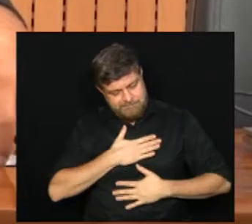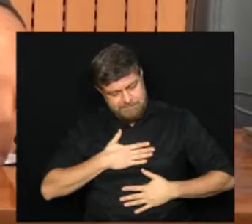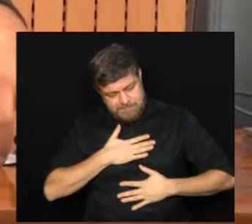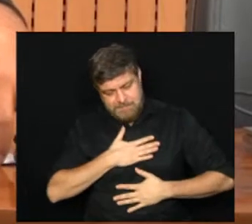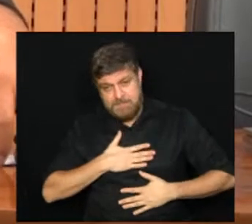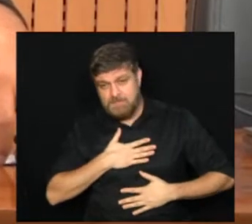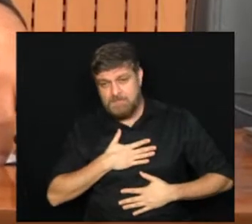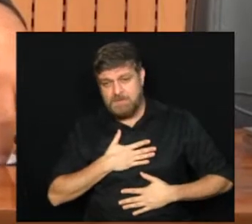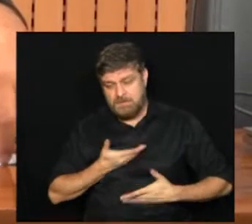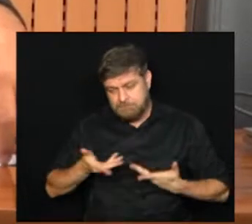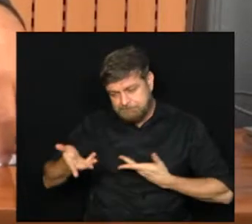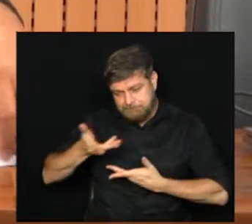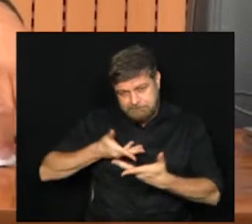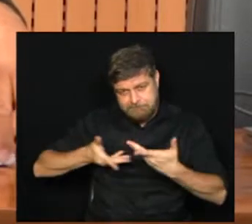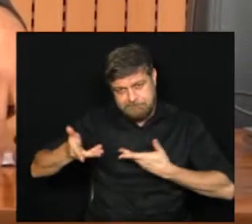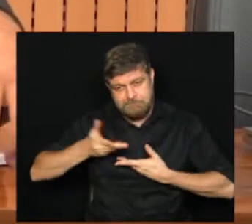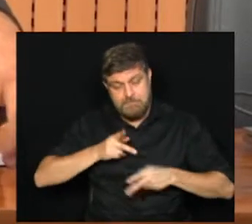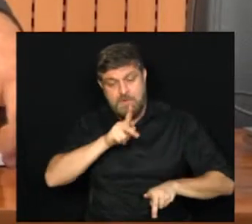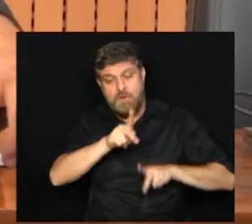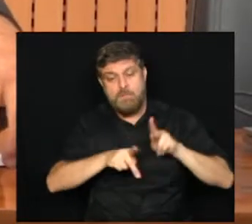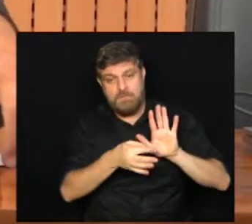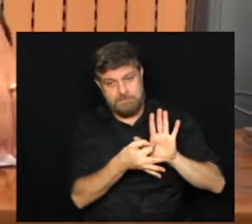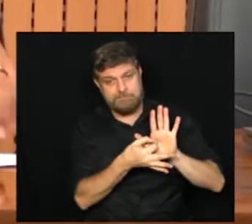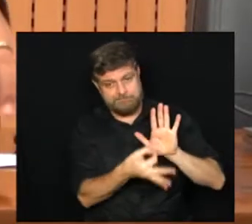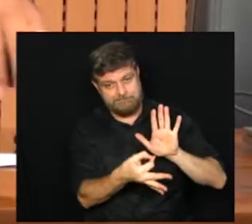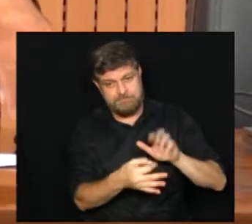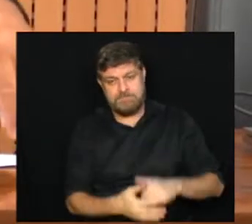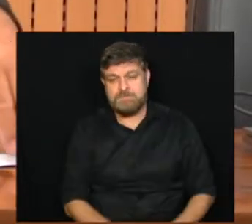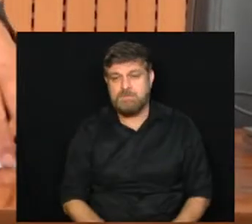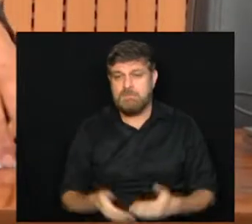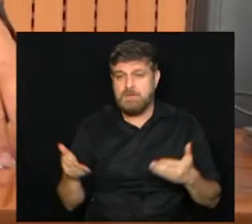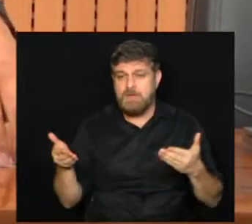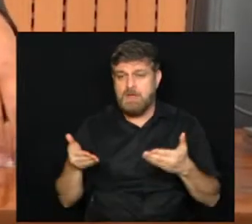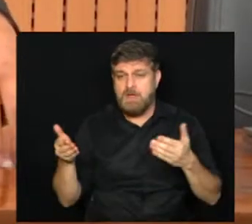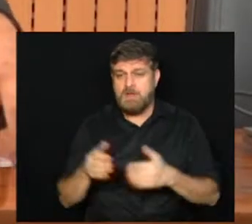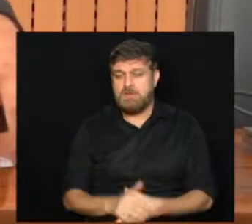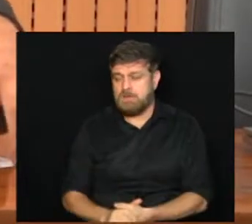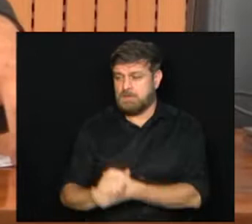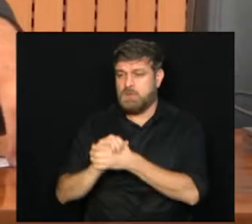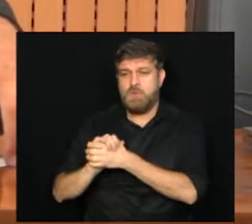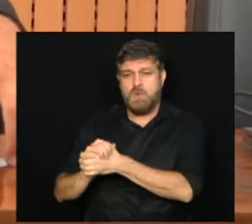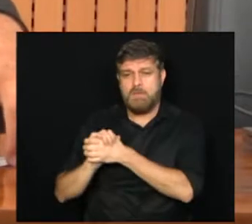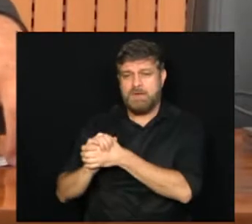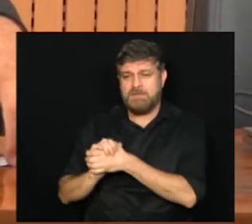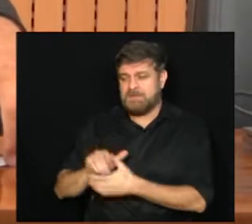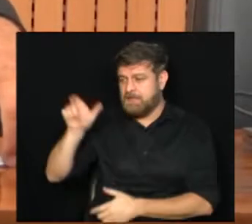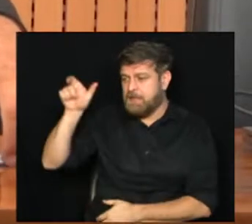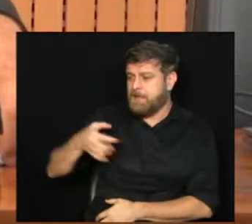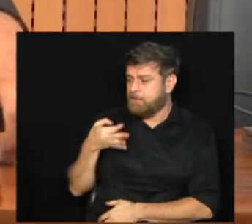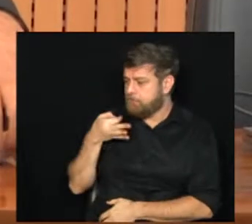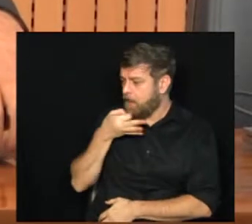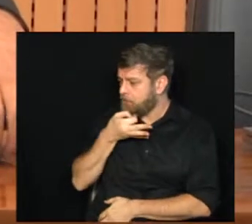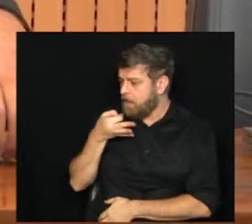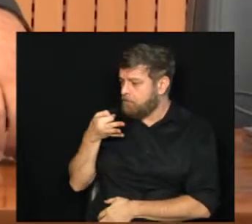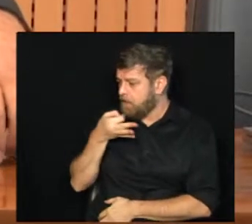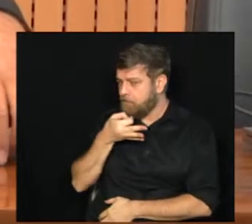a manifestação do público. Então, quero passar a palavra para a sua saudação e também a sua